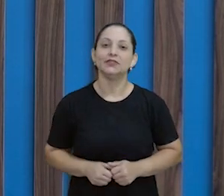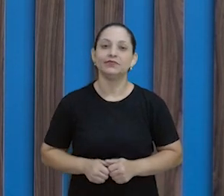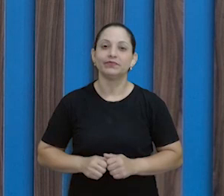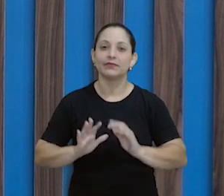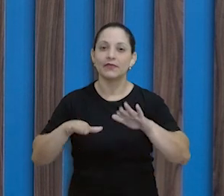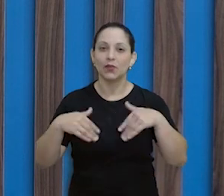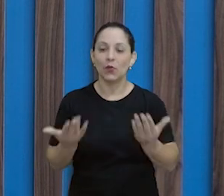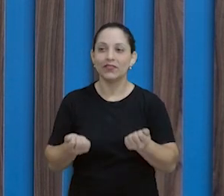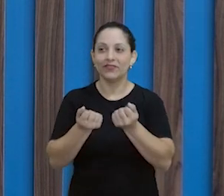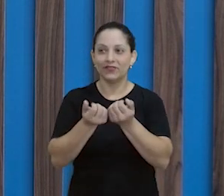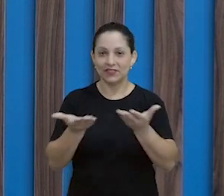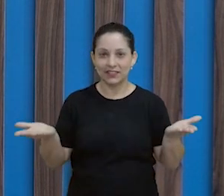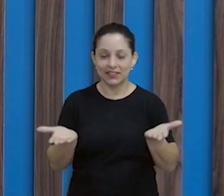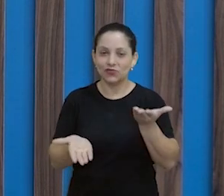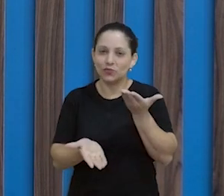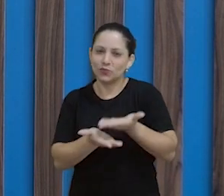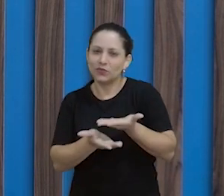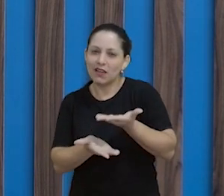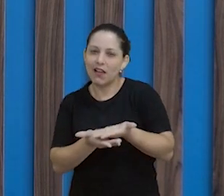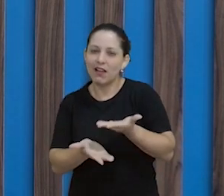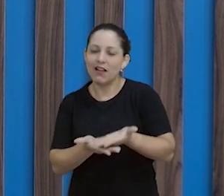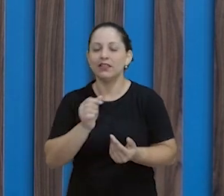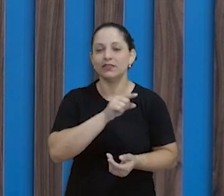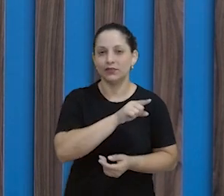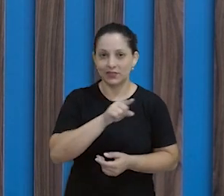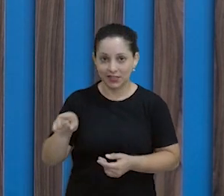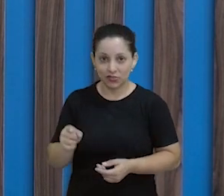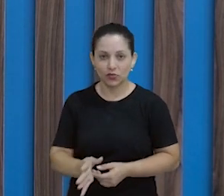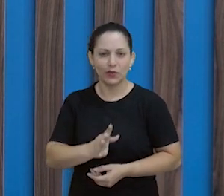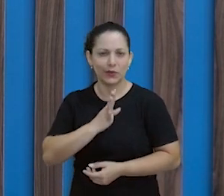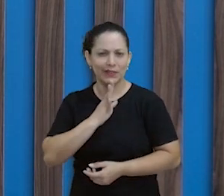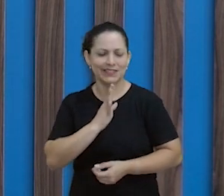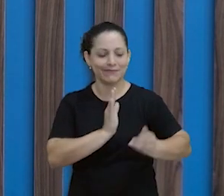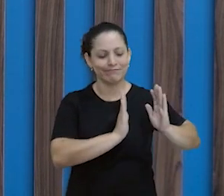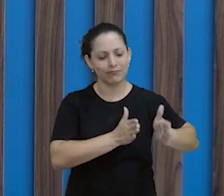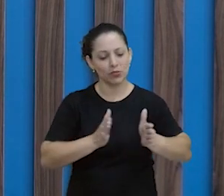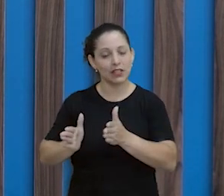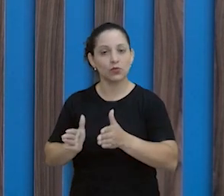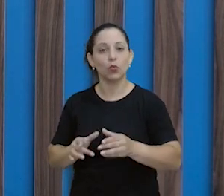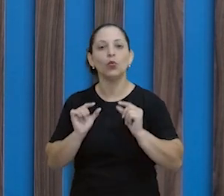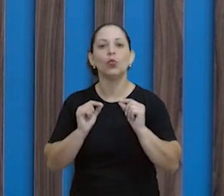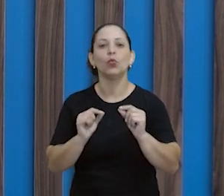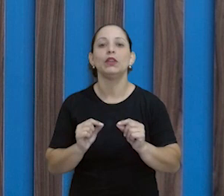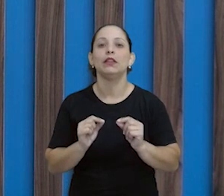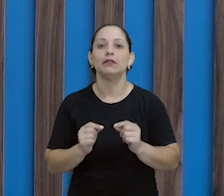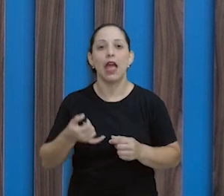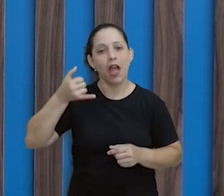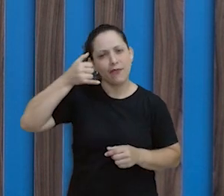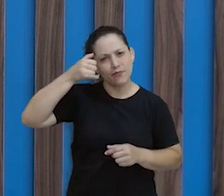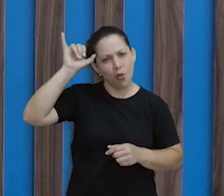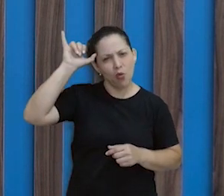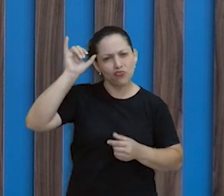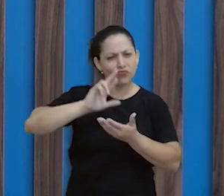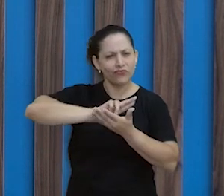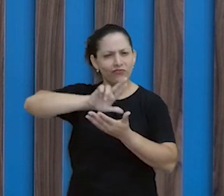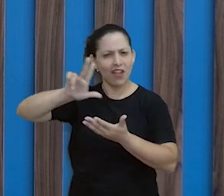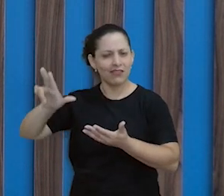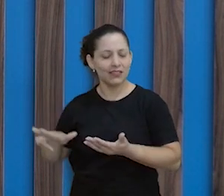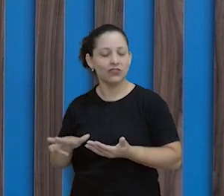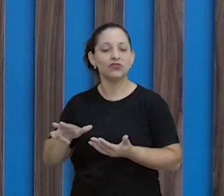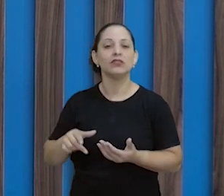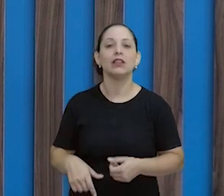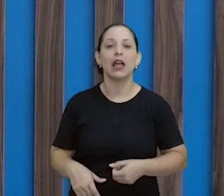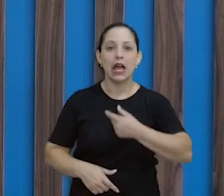quando vocês estudaram, né? Acredito muito que você estudou, o processo digestivo dos ruminantes, eles apresentam mais